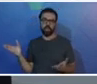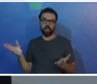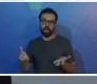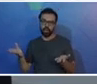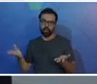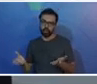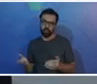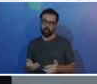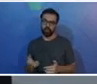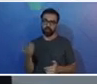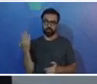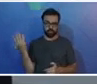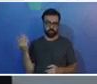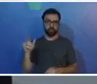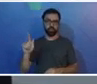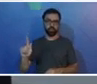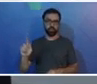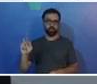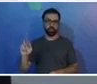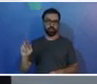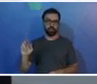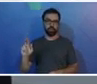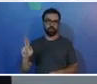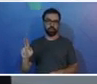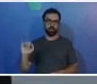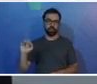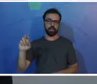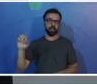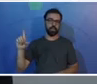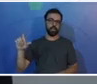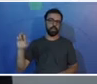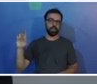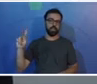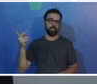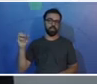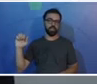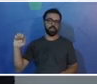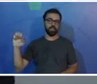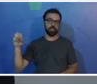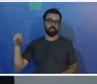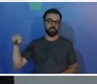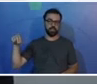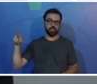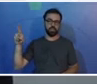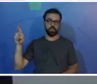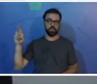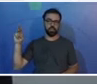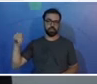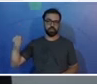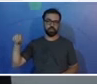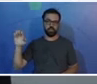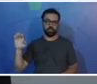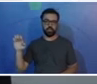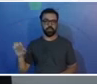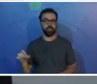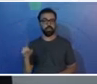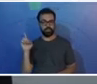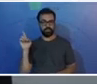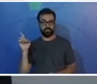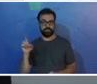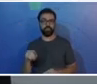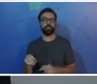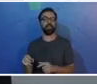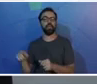nossa cidade é o Guilherme de Ávila. Ele também escolhe alguns secretários que vão ajudá-lo na